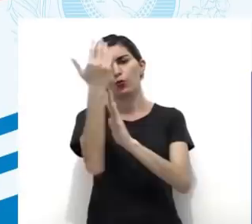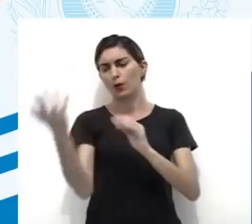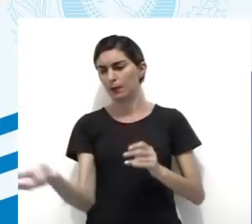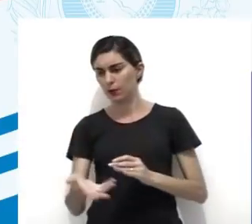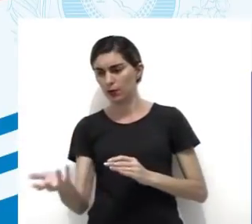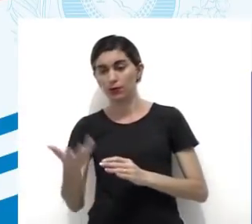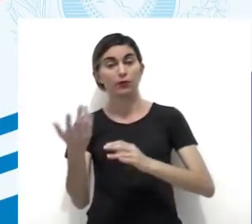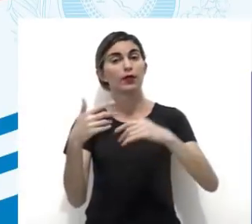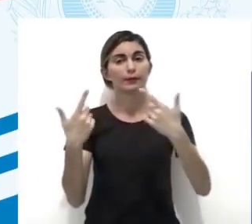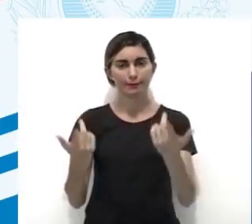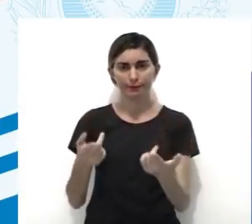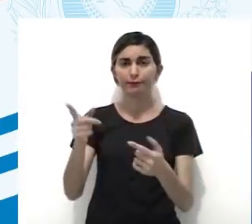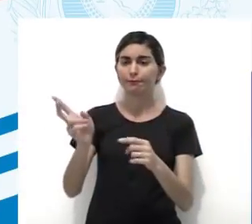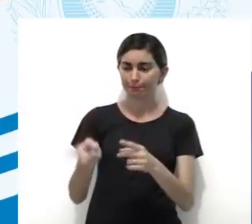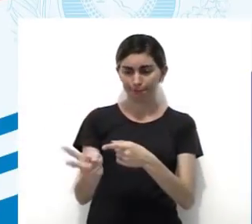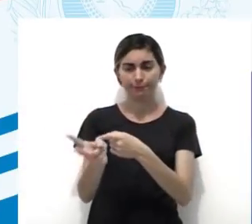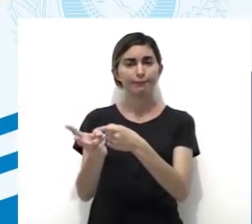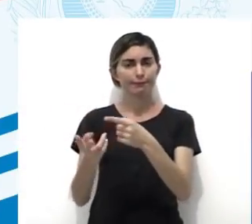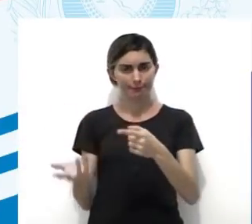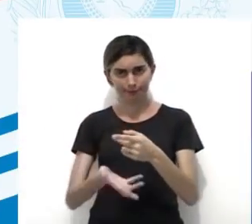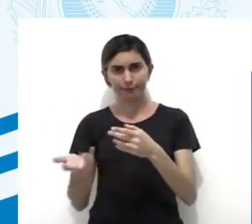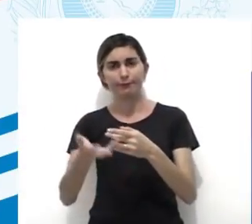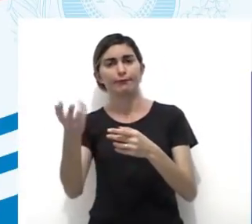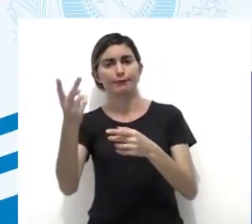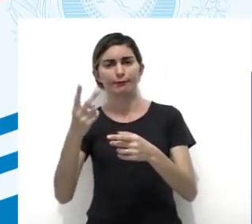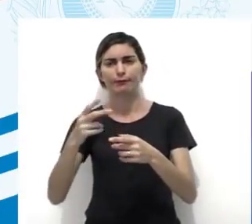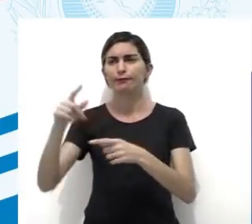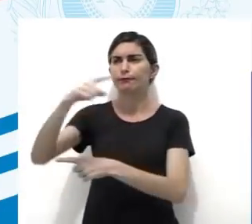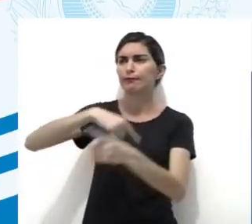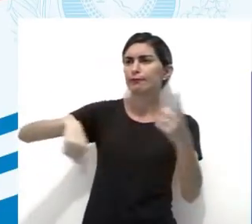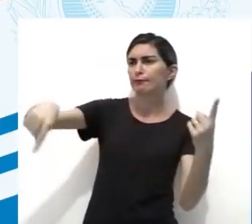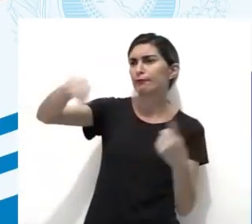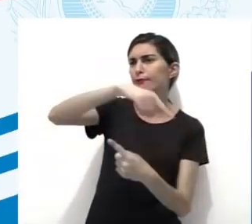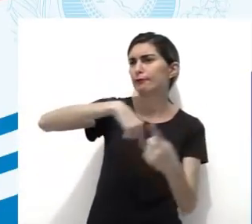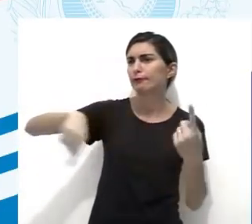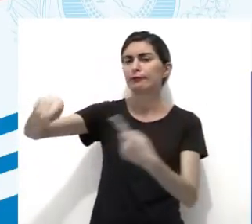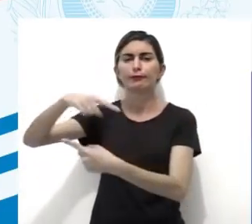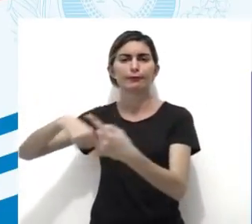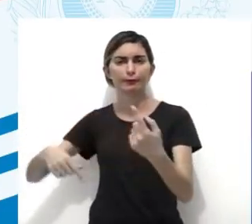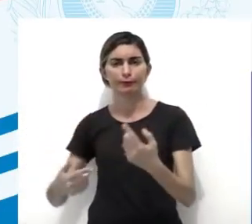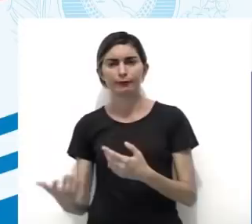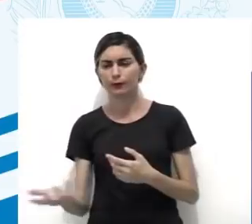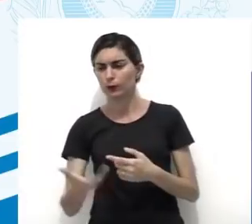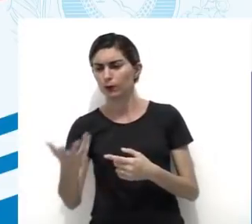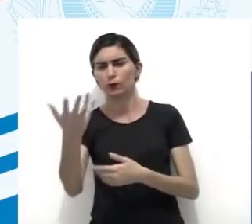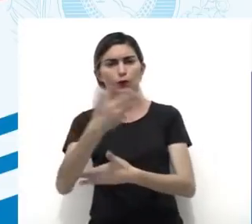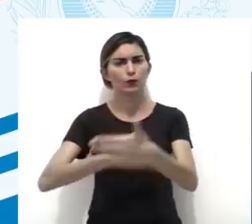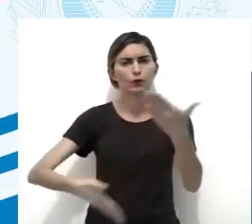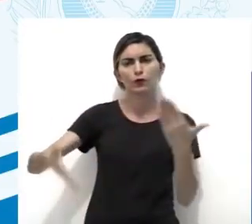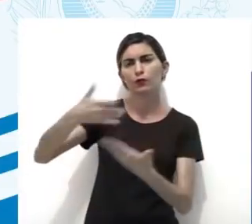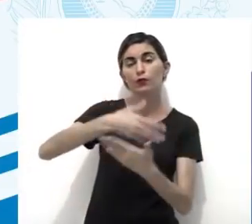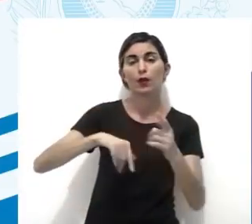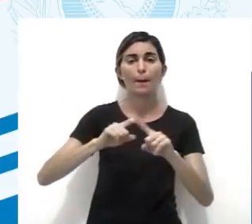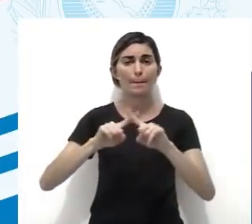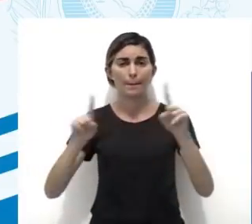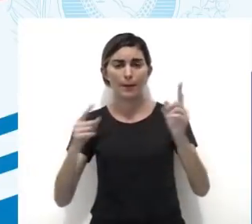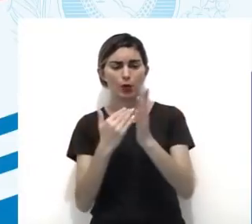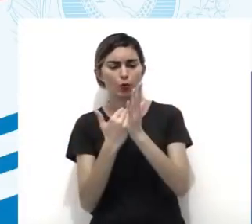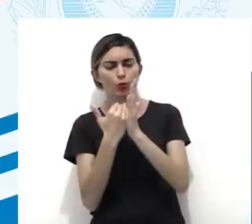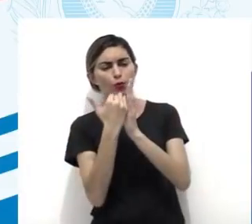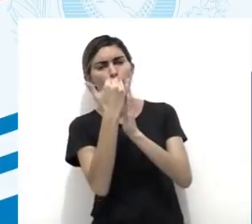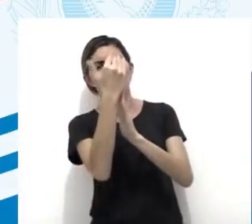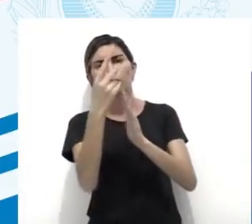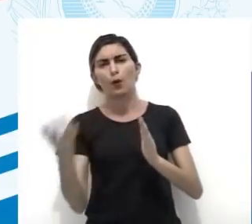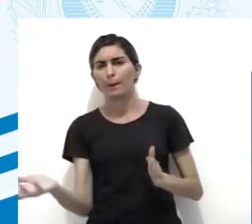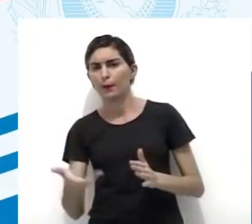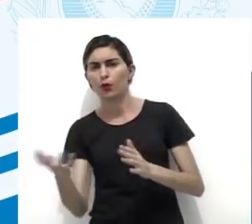produção, ele está ali funcionando, está em rede, está se articulando, estão havendo as trocas, mas esse excedente de produção ele